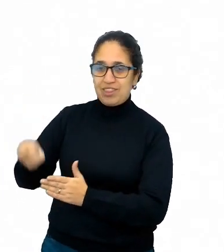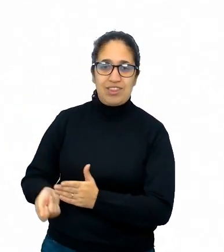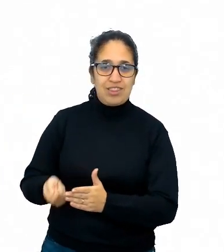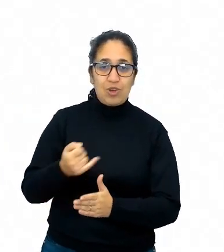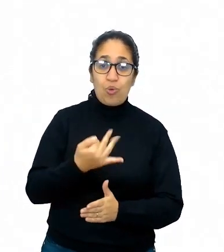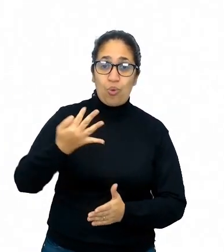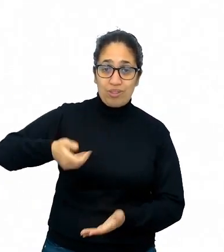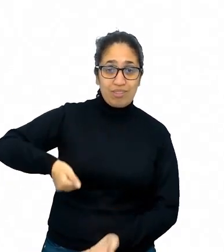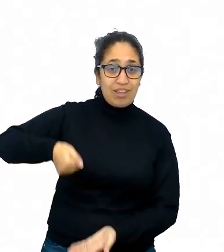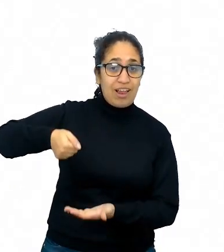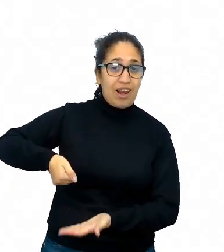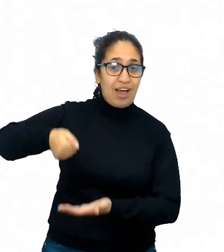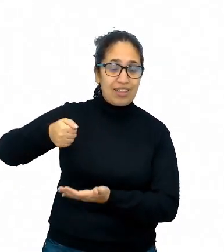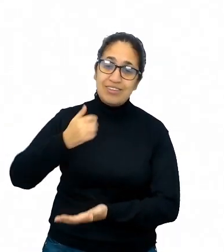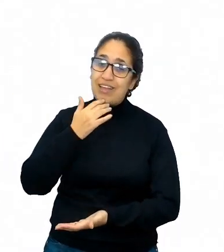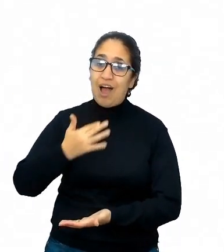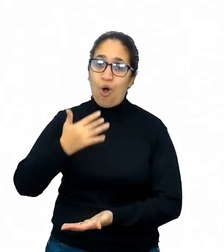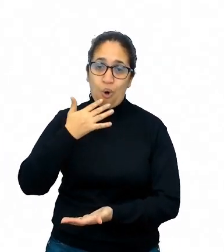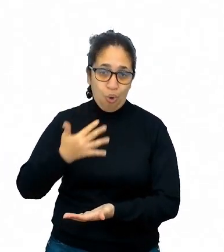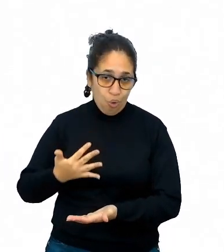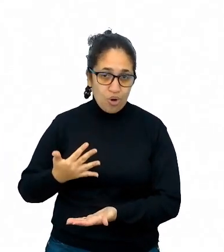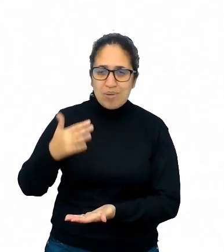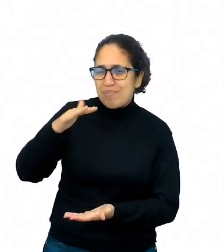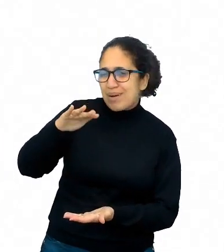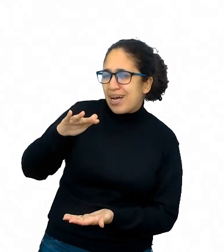cada cor de tinta